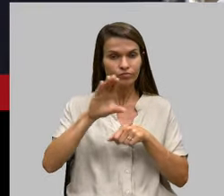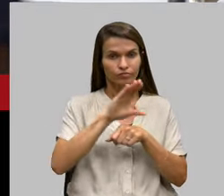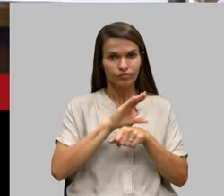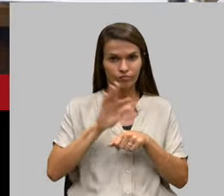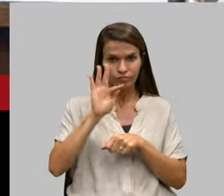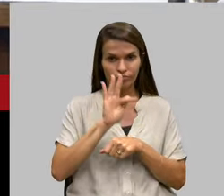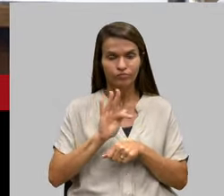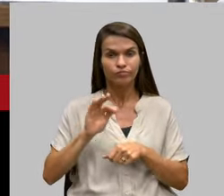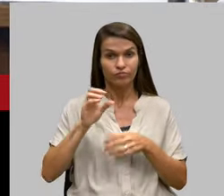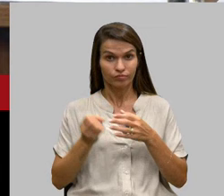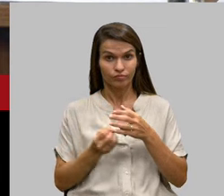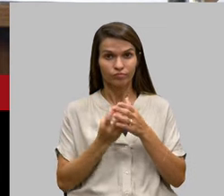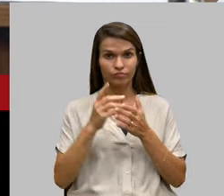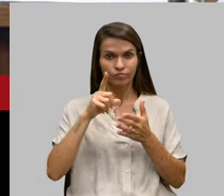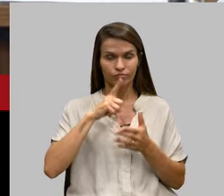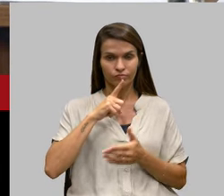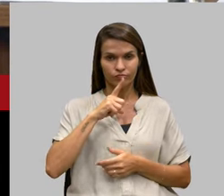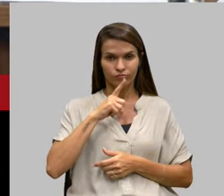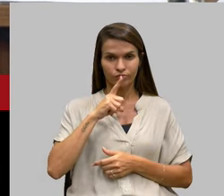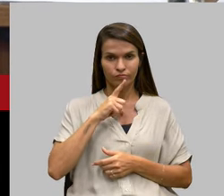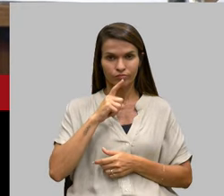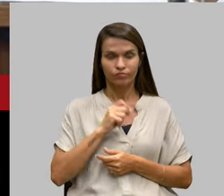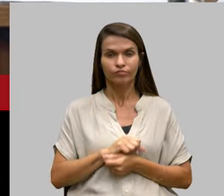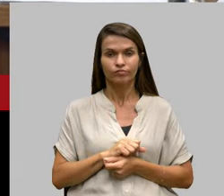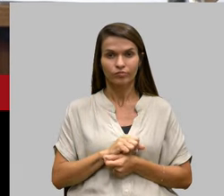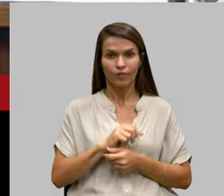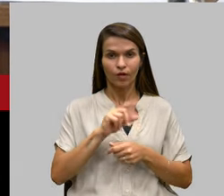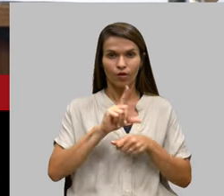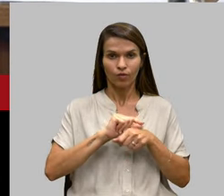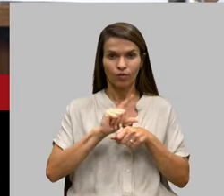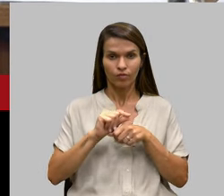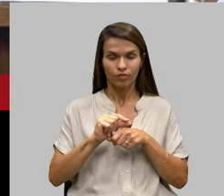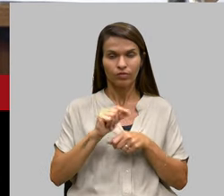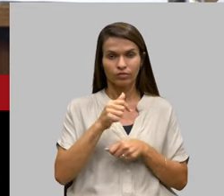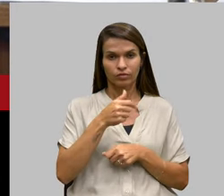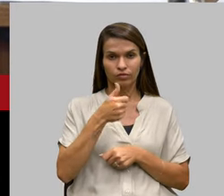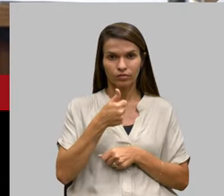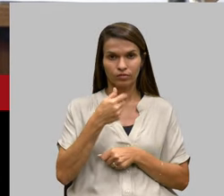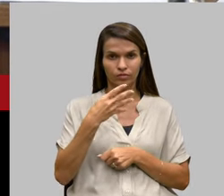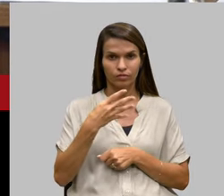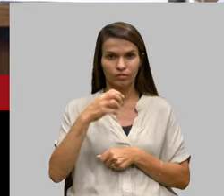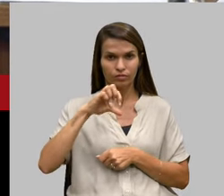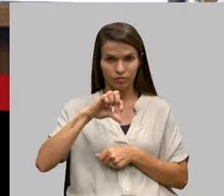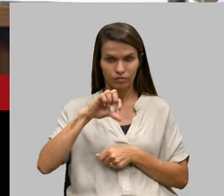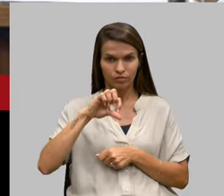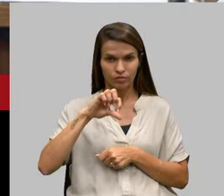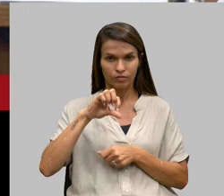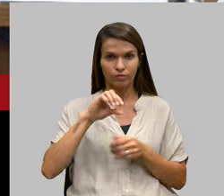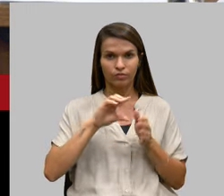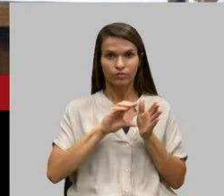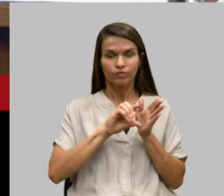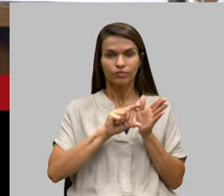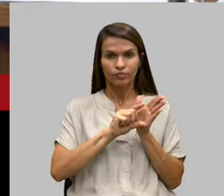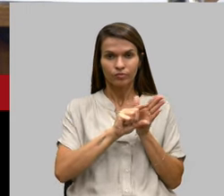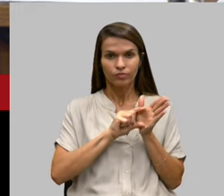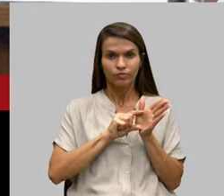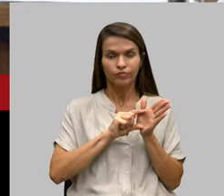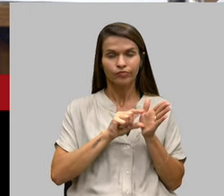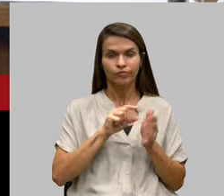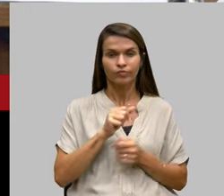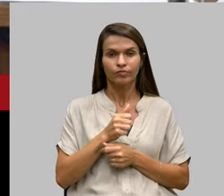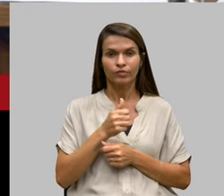instituir o dispositivo de Regência que é o artigo 149 parágrafo eh primeiro Salv engano b